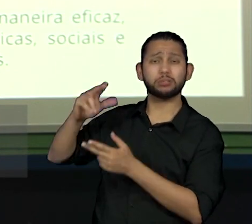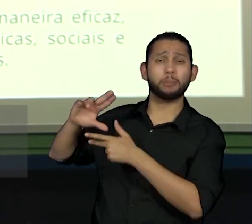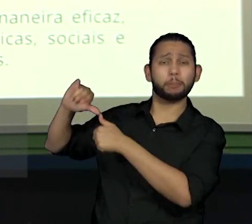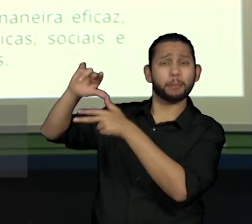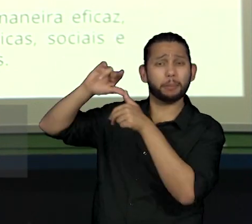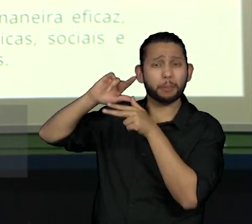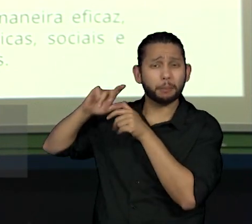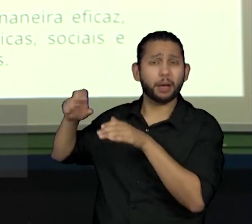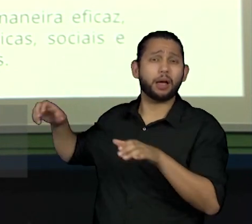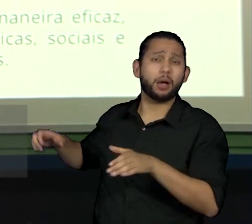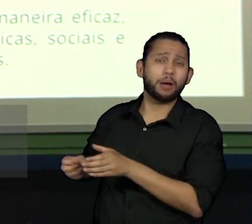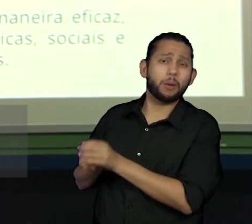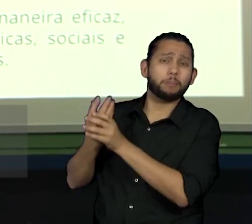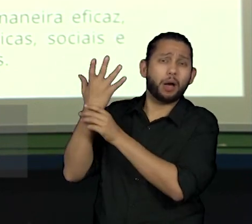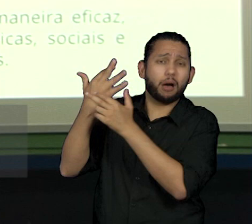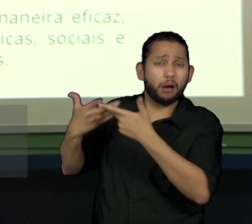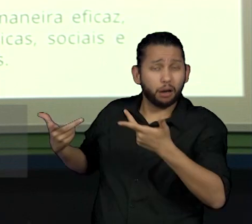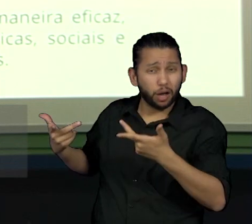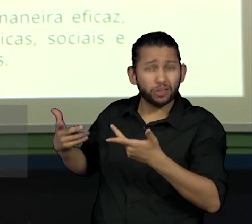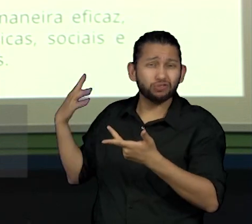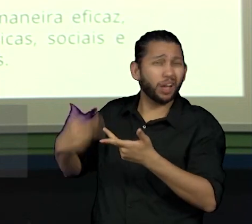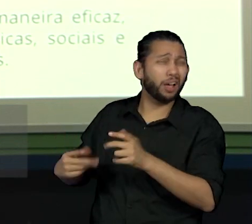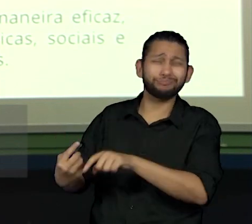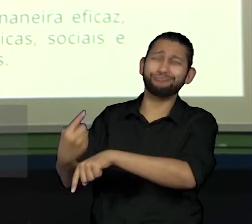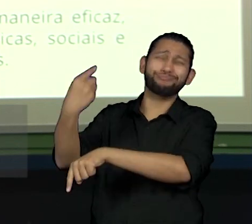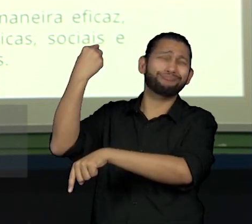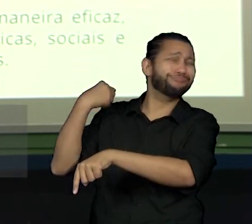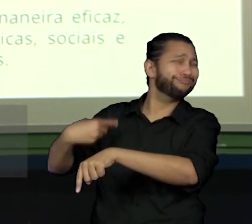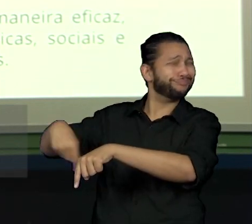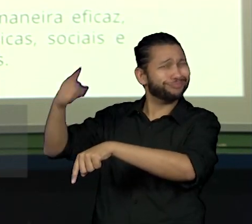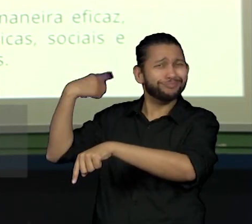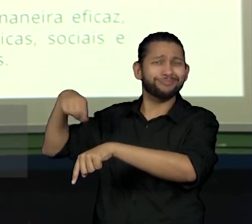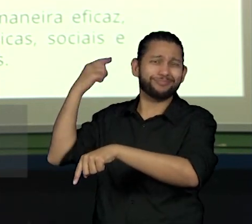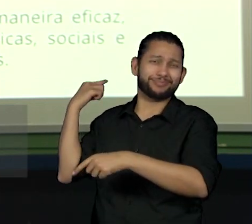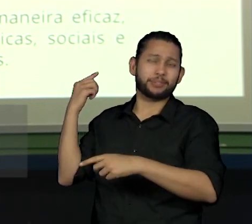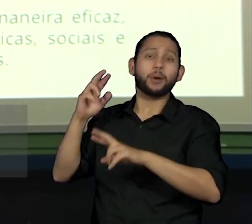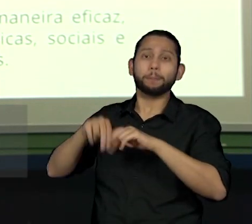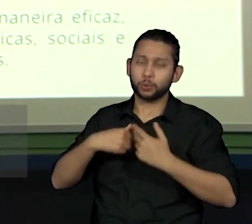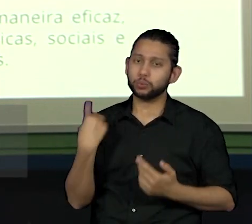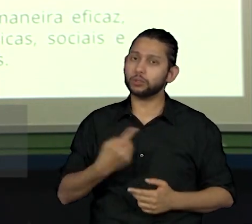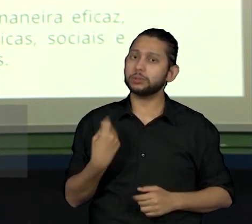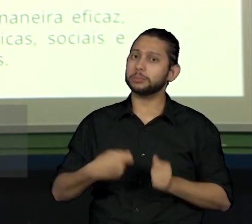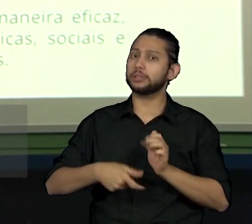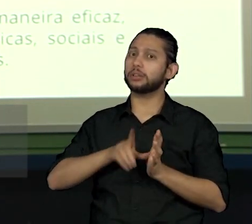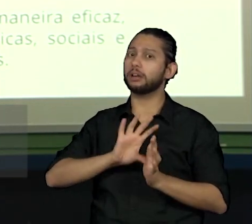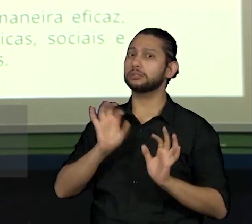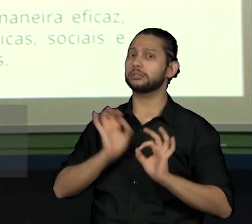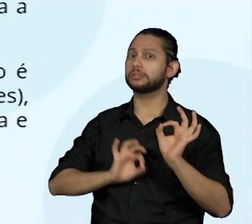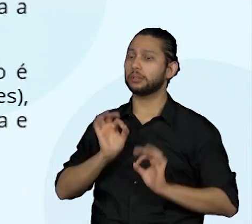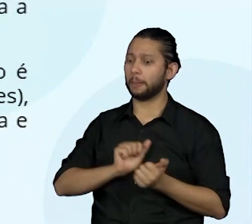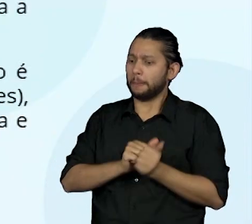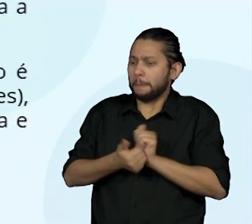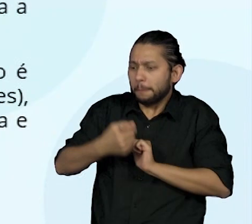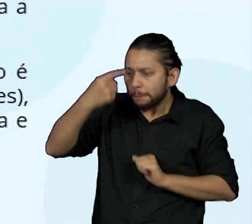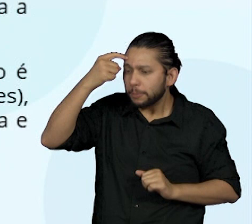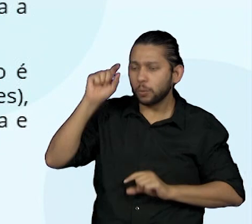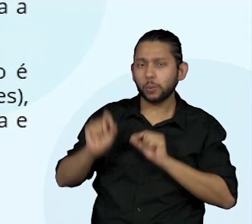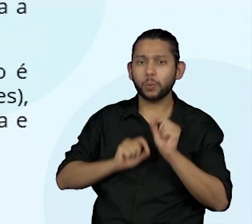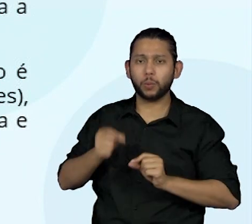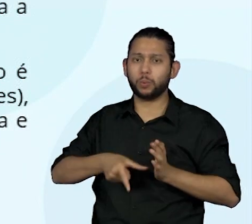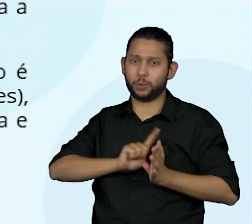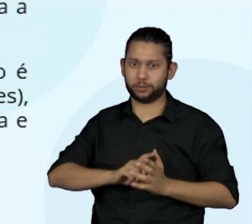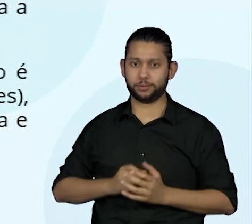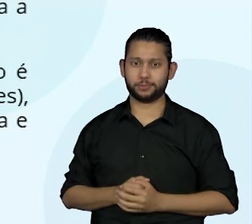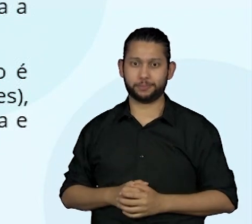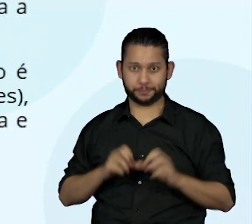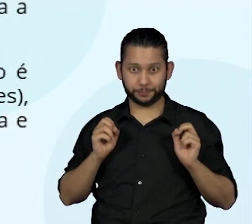que precisa se adaptar. Então, para isso, a melhor maneira é estudá-los para a gente prevenir. Agora vamos